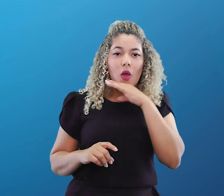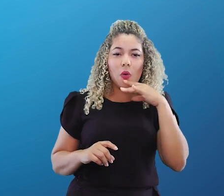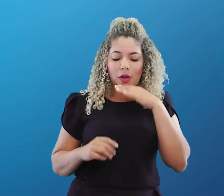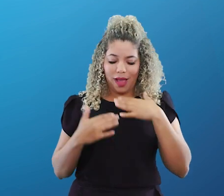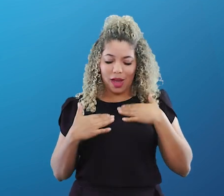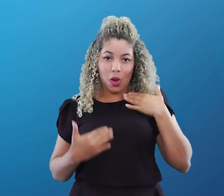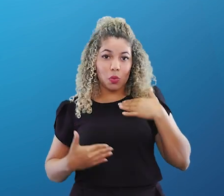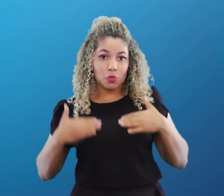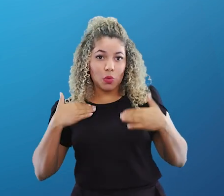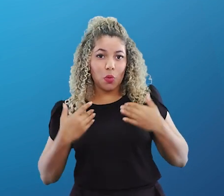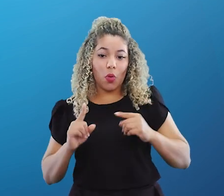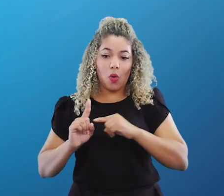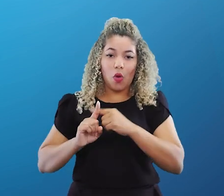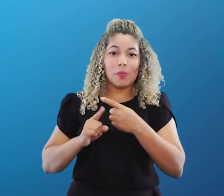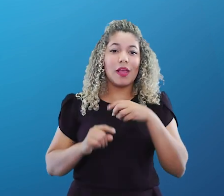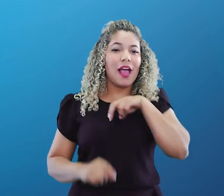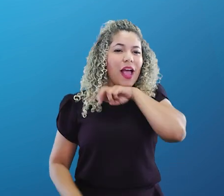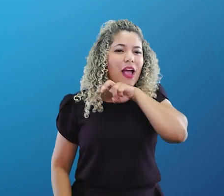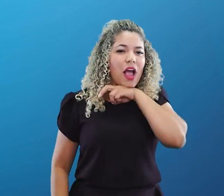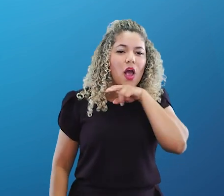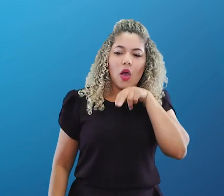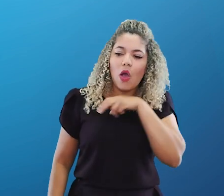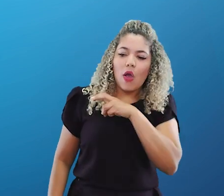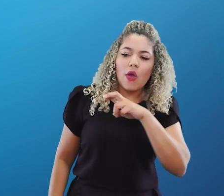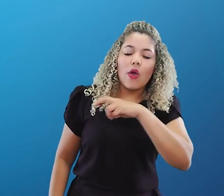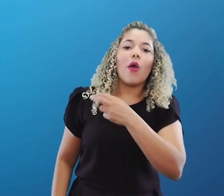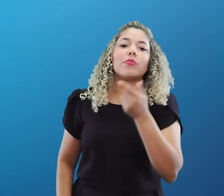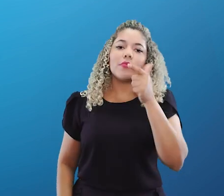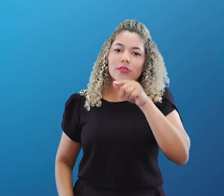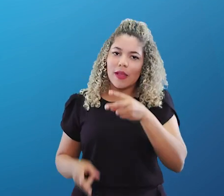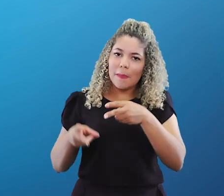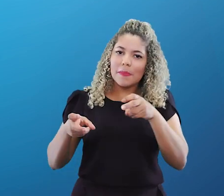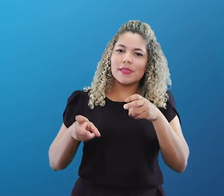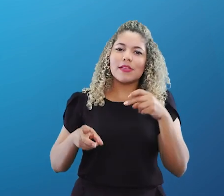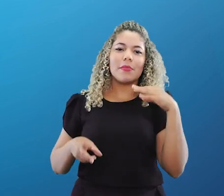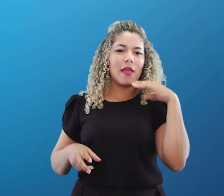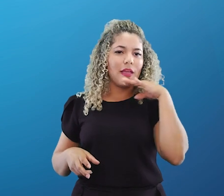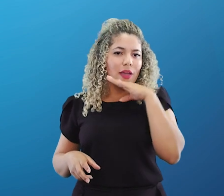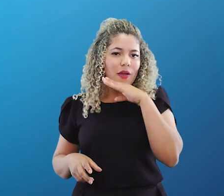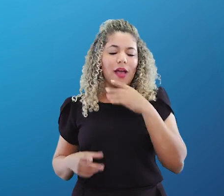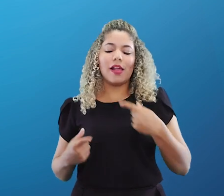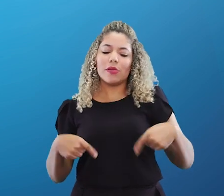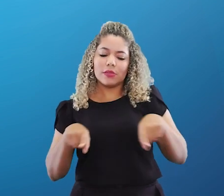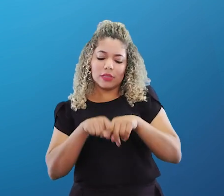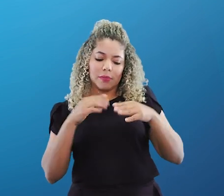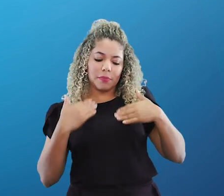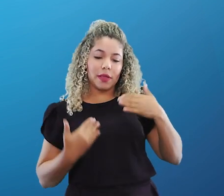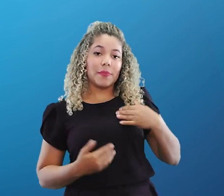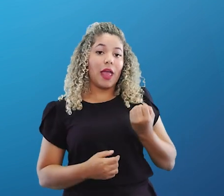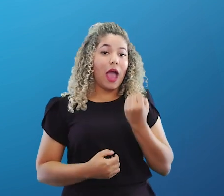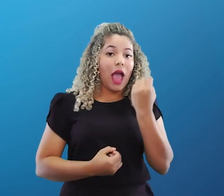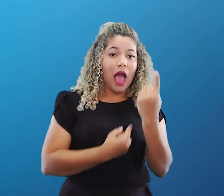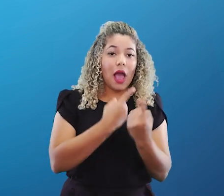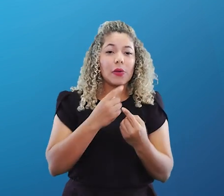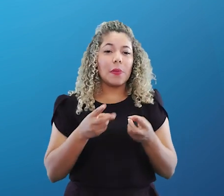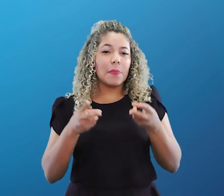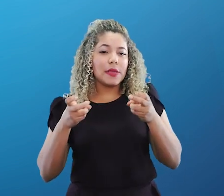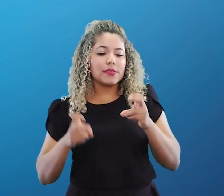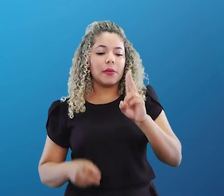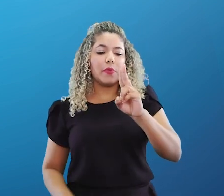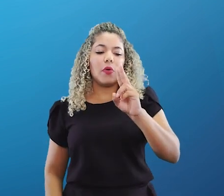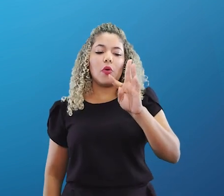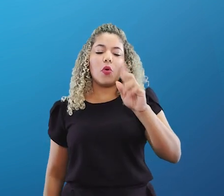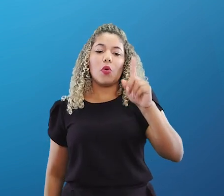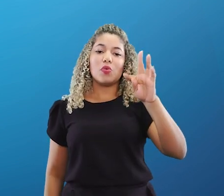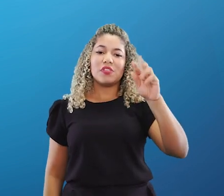do infravermelho. Algumas serpentes têm esses sensores. Nós temos também alguns animais que conseguem perceber o